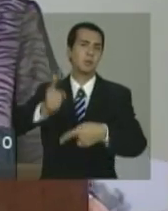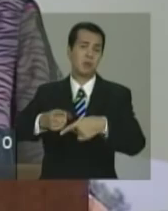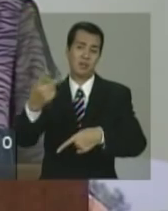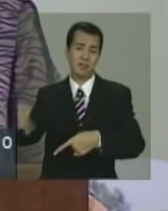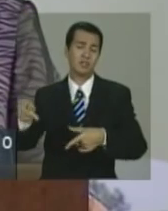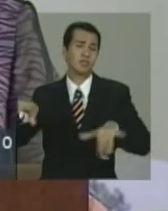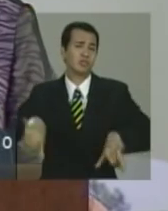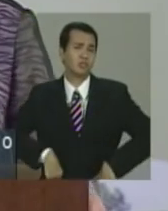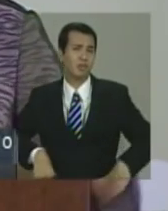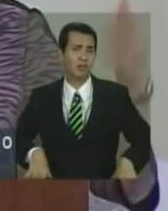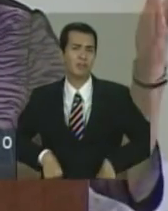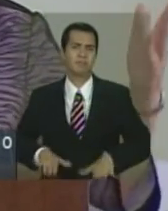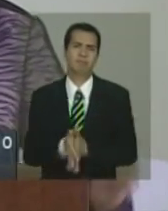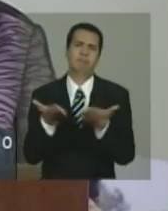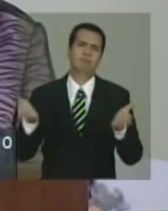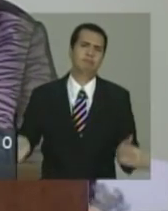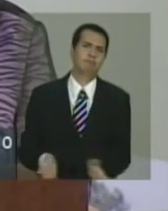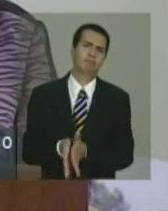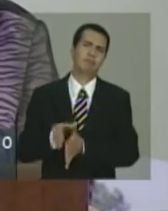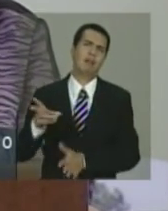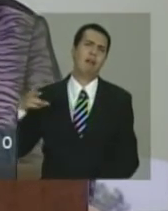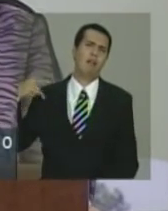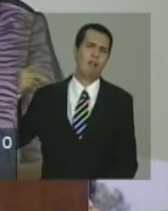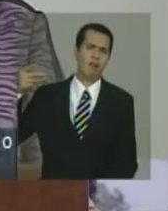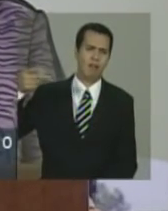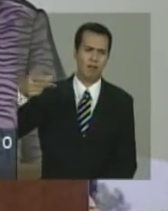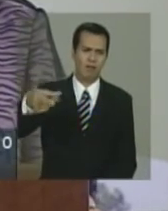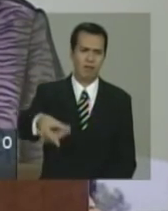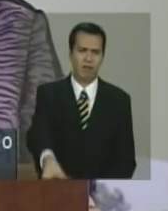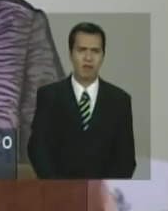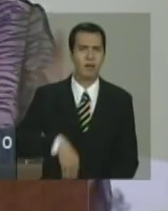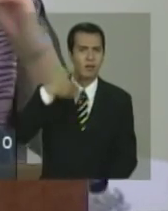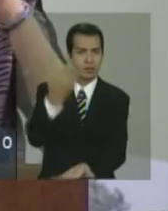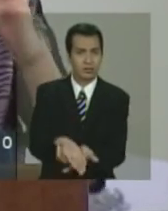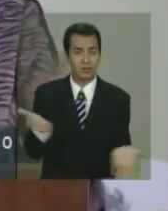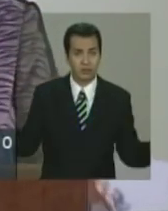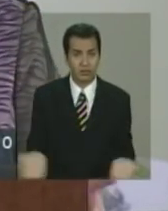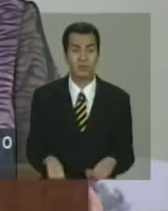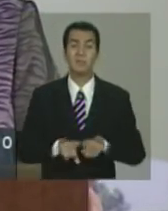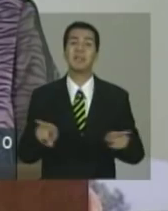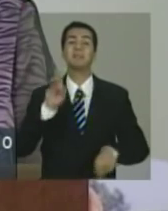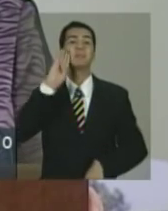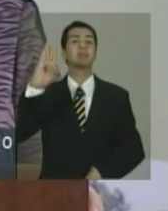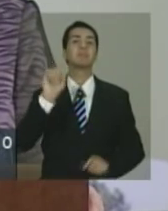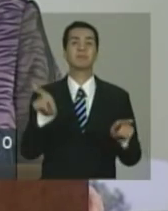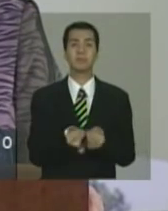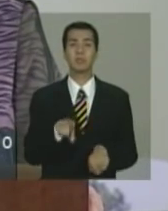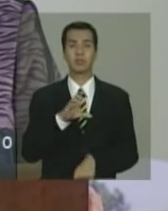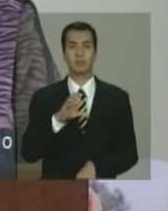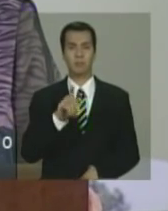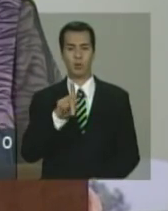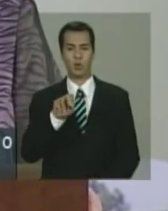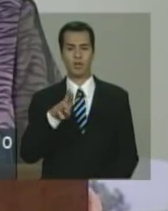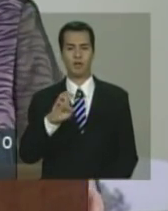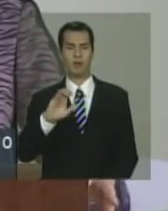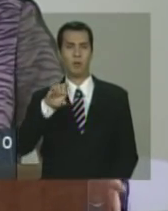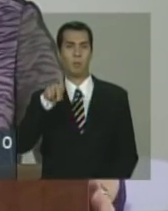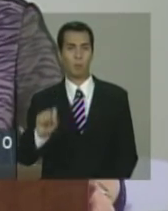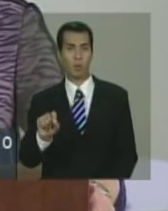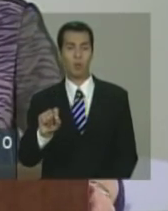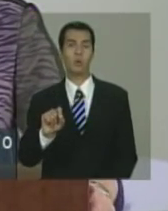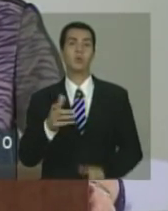a que foram condenadas durante décadas por esse país, mas implica, sobretudo, em garantir que